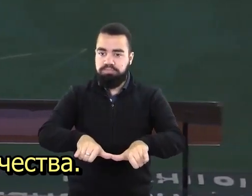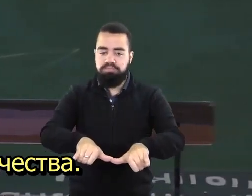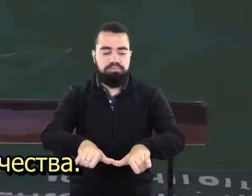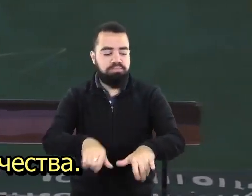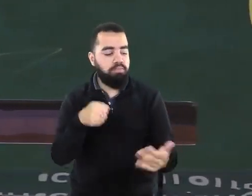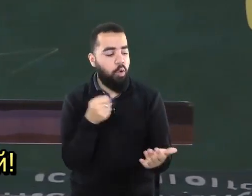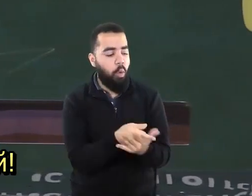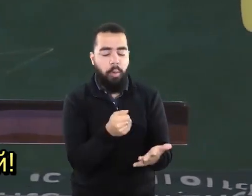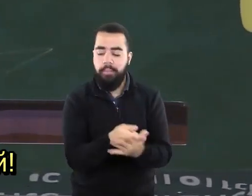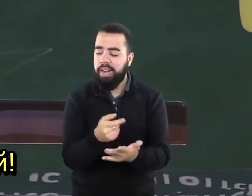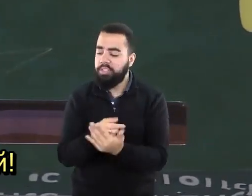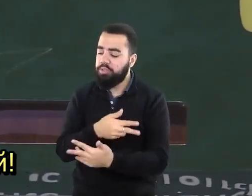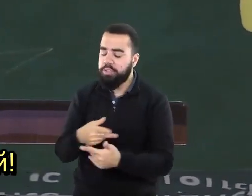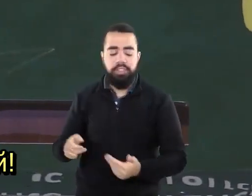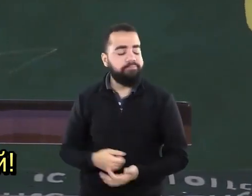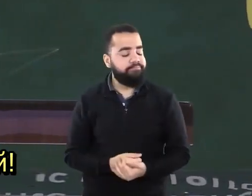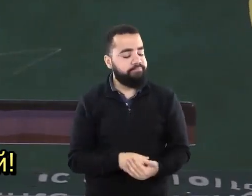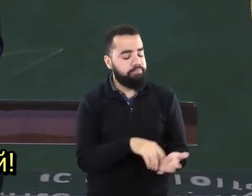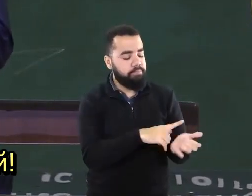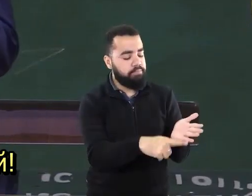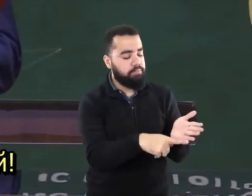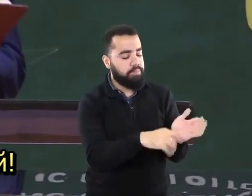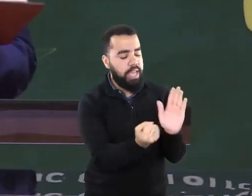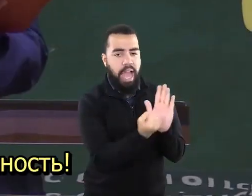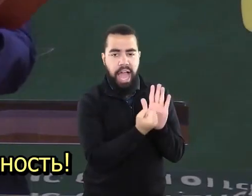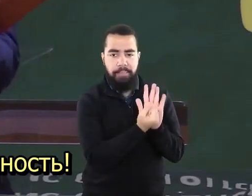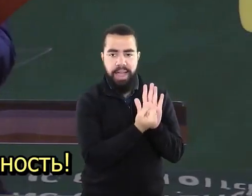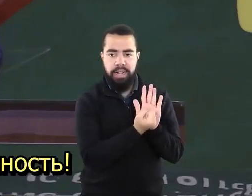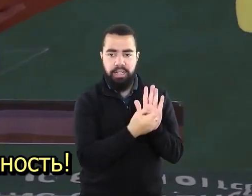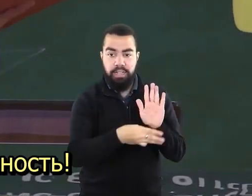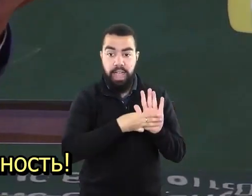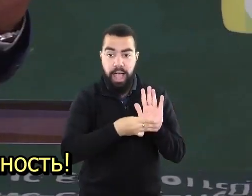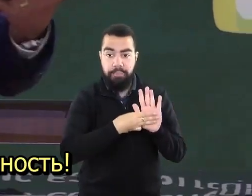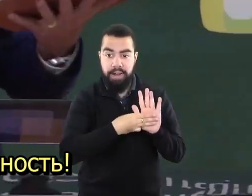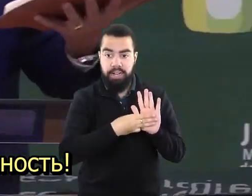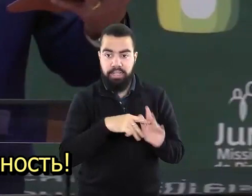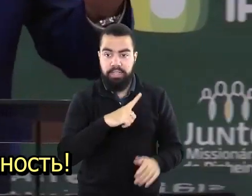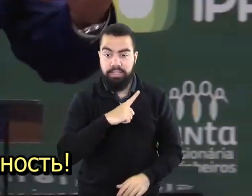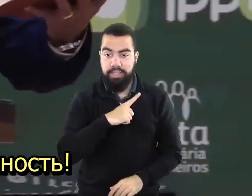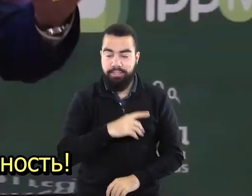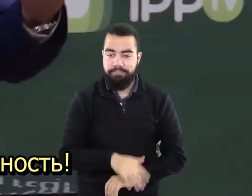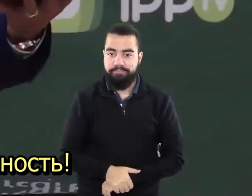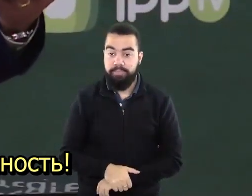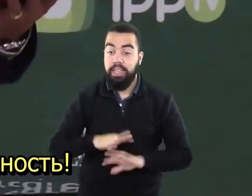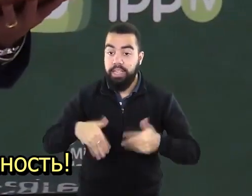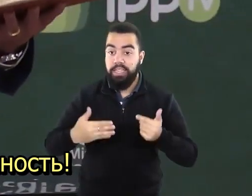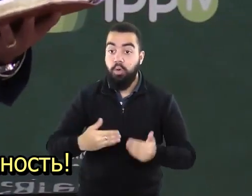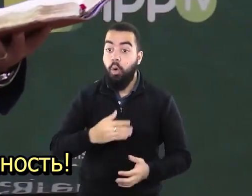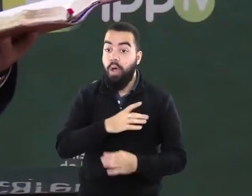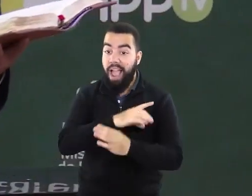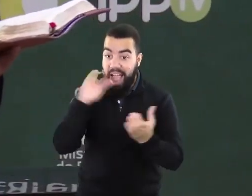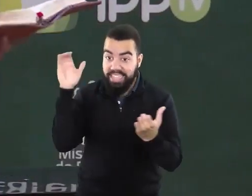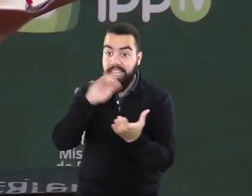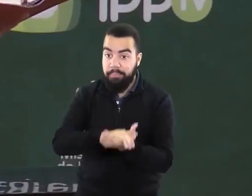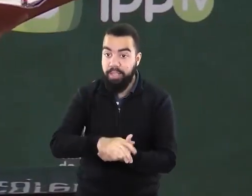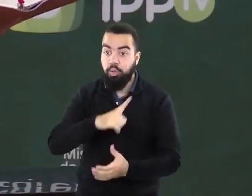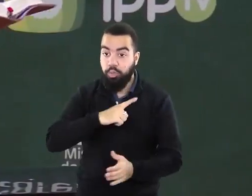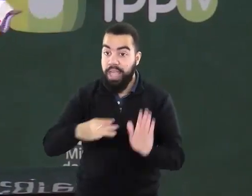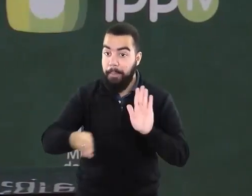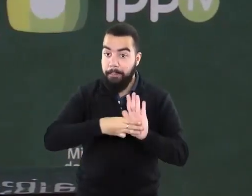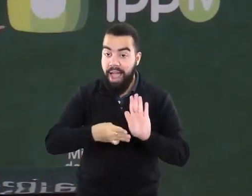qualidade. Esse produto não foi adulterado, ele é legítimo. Casamento, o amor no casamento é assim, tem legitimidade. Mas